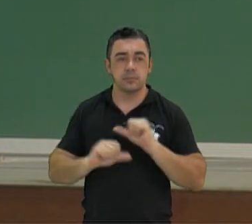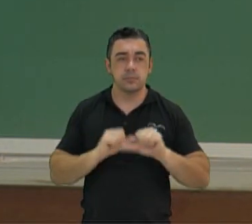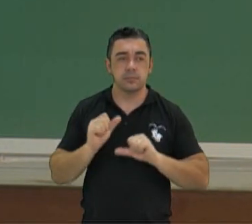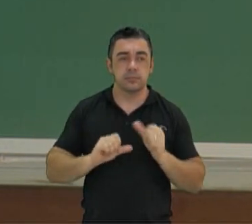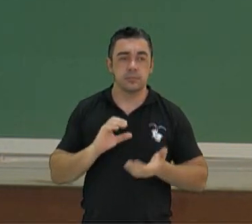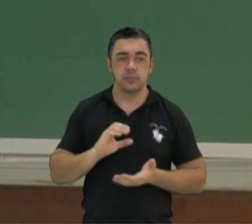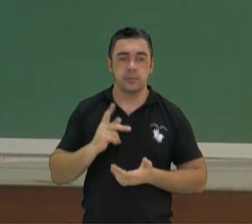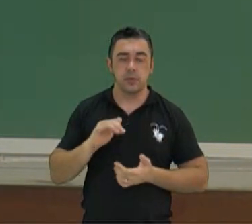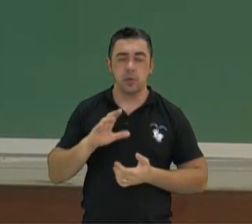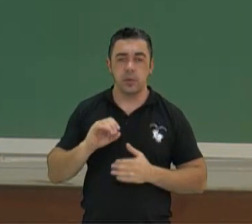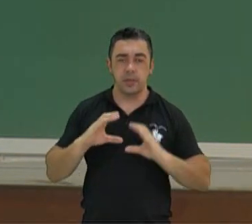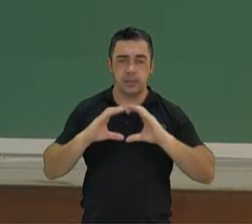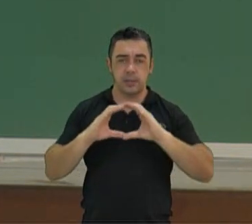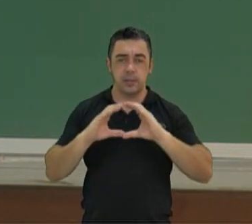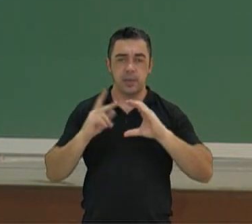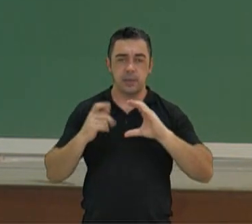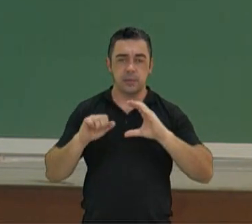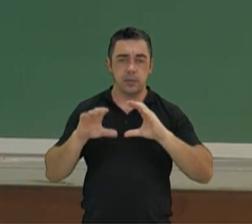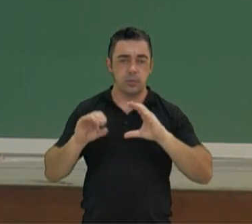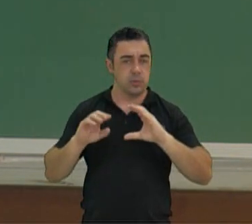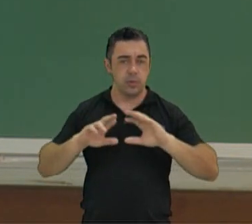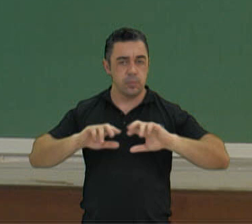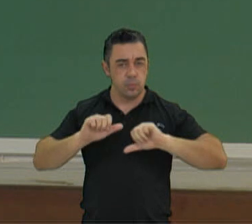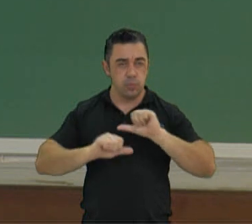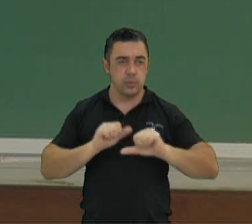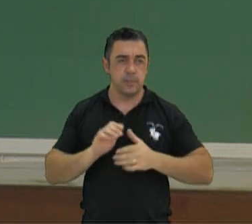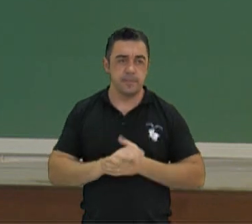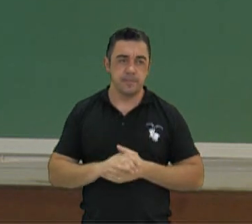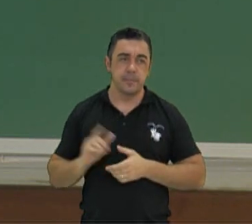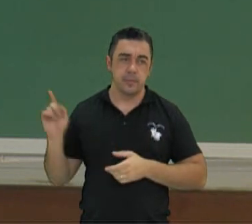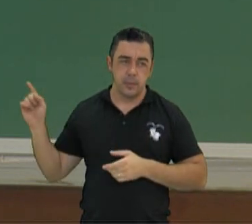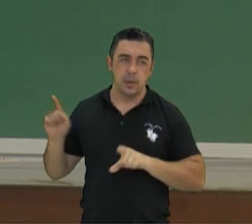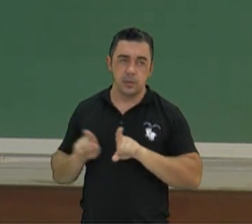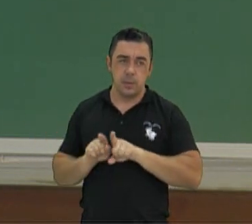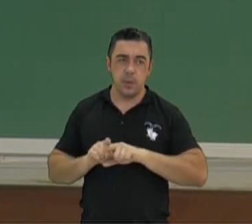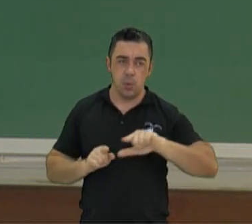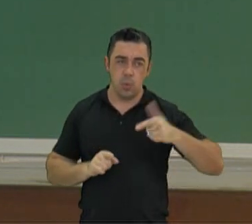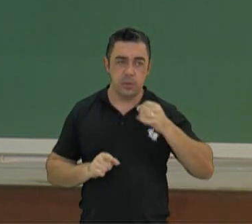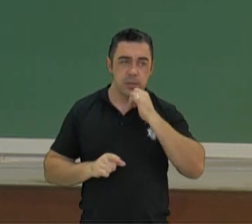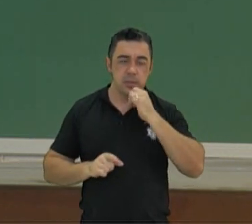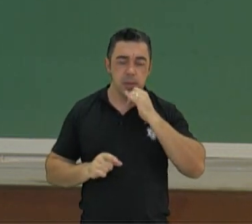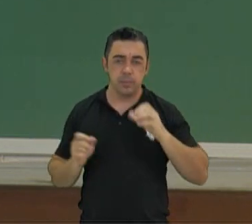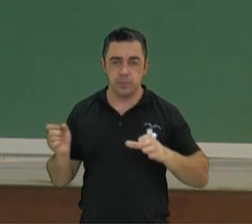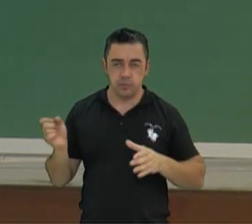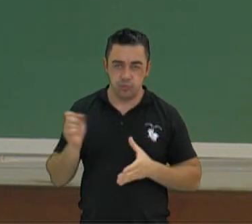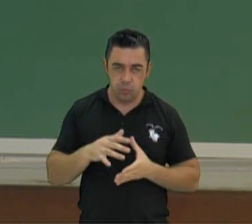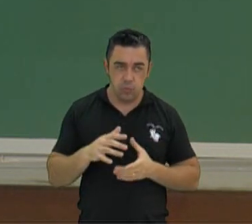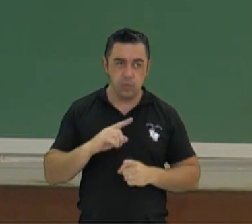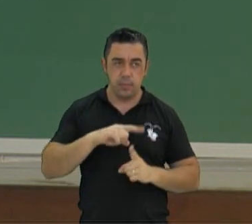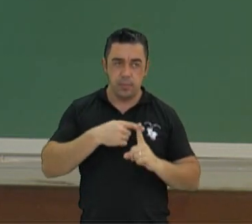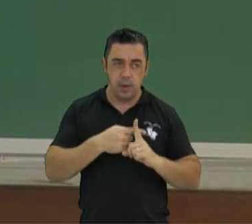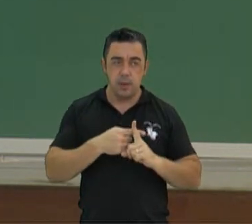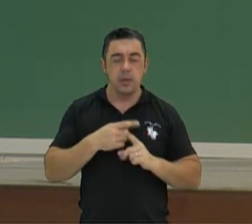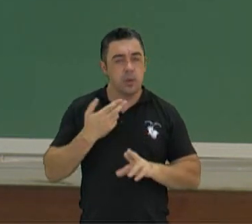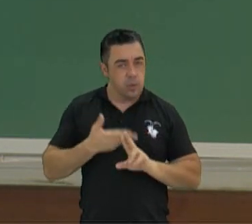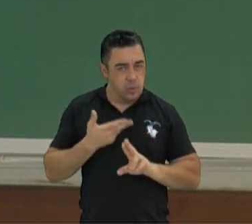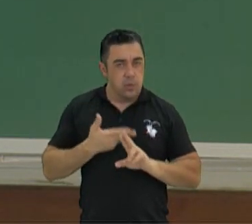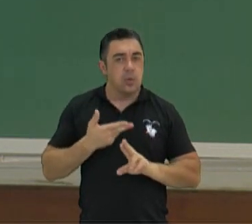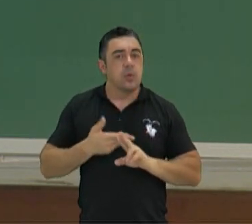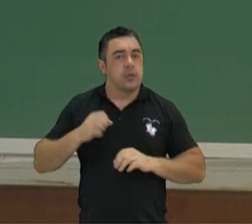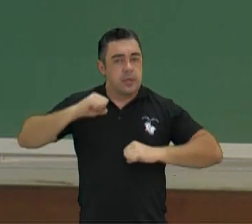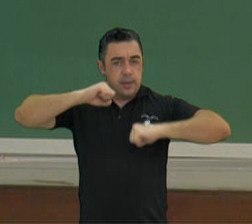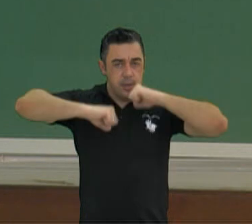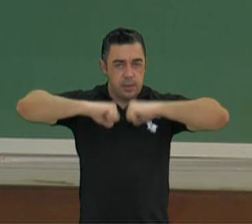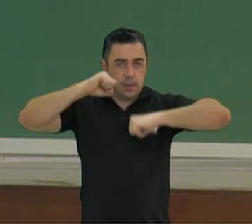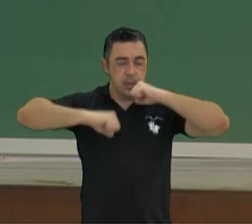ciclo hexano, que não é mais benzeno. Aqui também nós temos um outro exemplo, ó, é bastante utilizada na